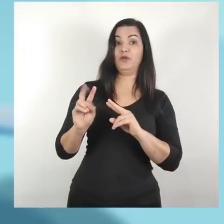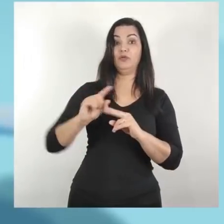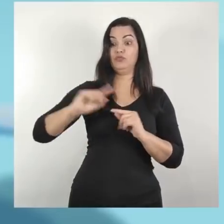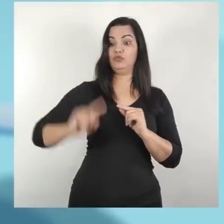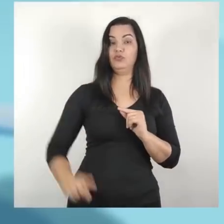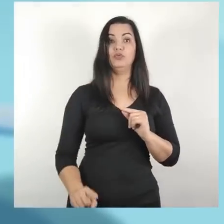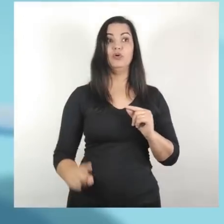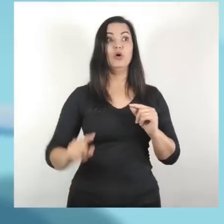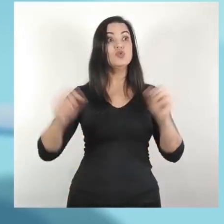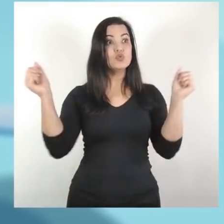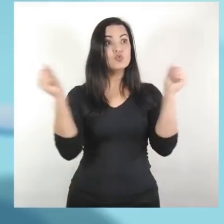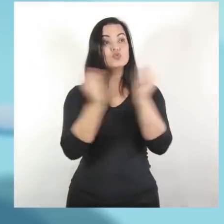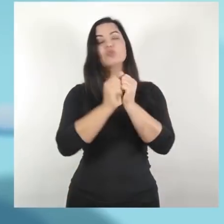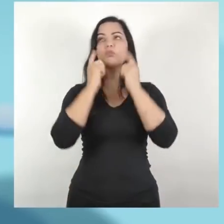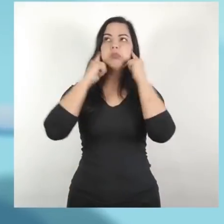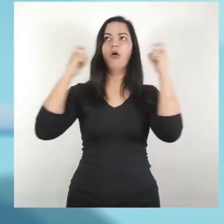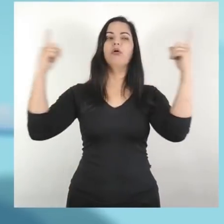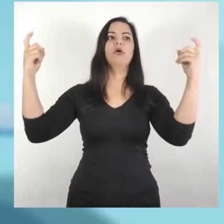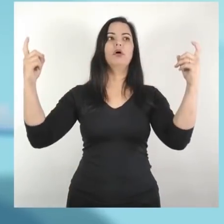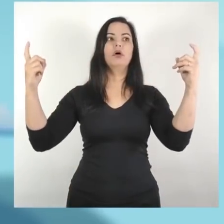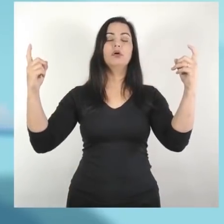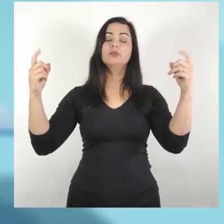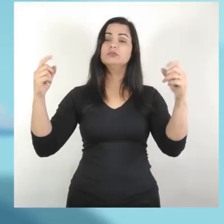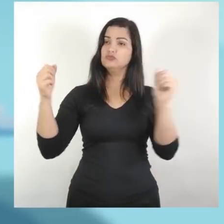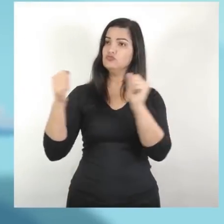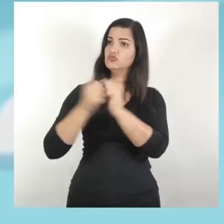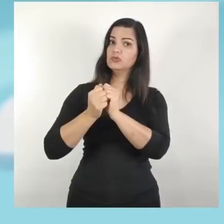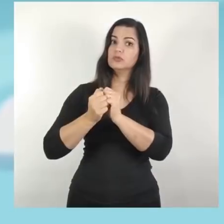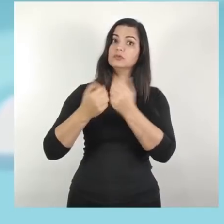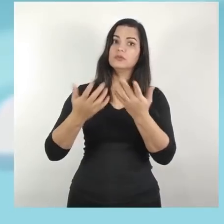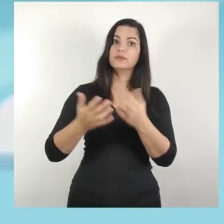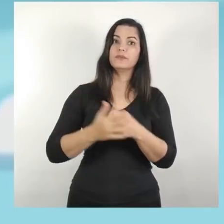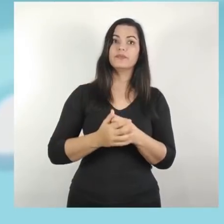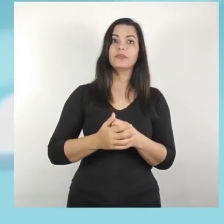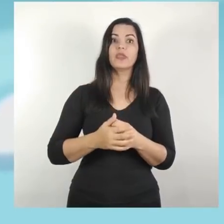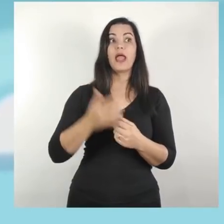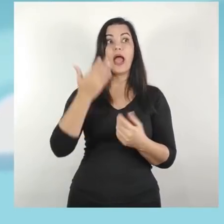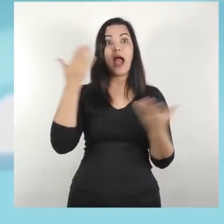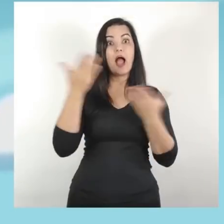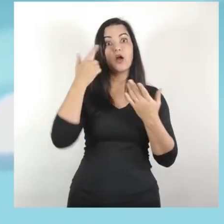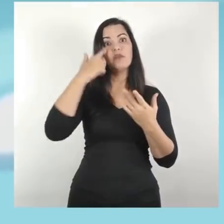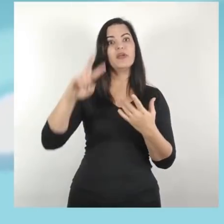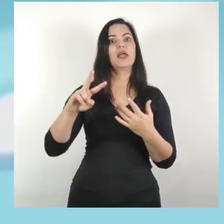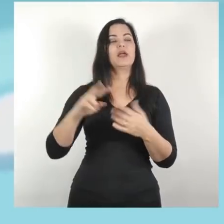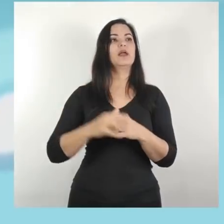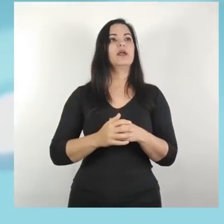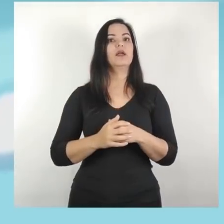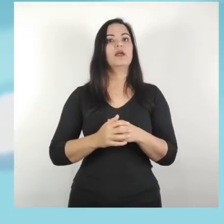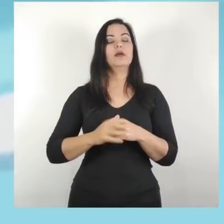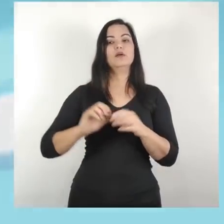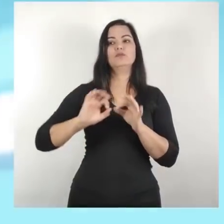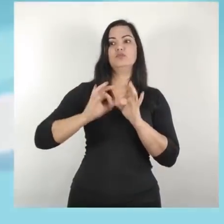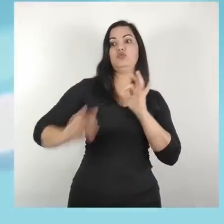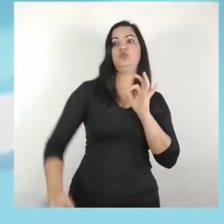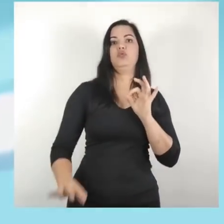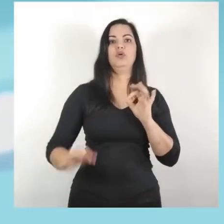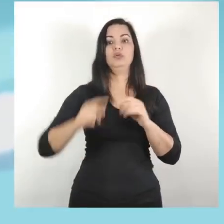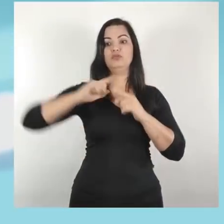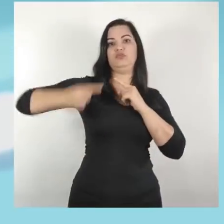Acabei de ver o raio e ouvir o trovão ao mesmo tempo. Então, olha agora.